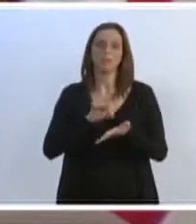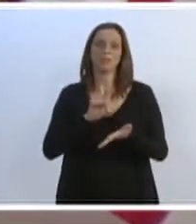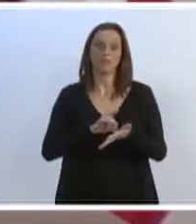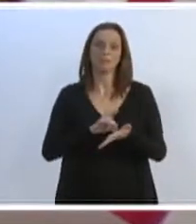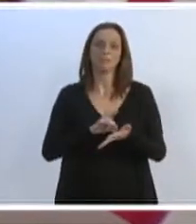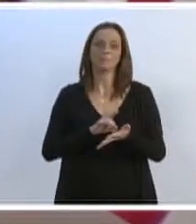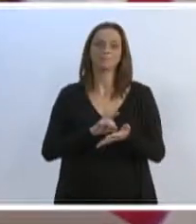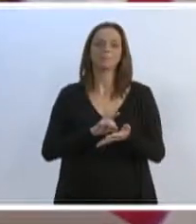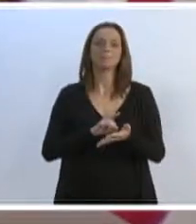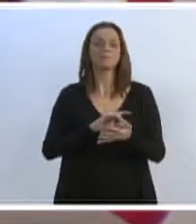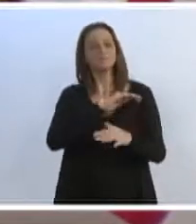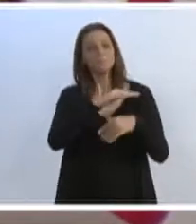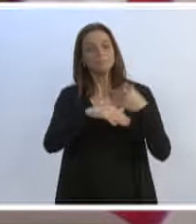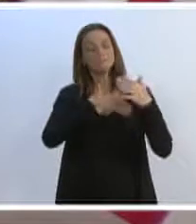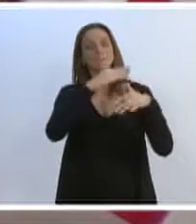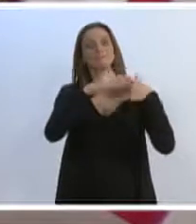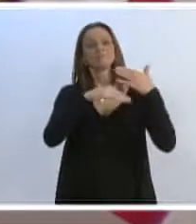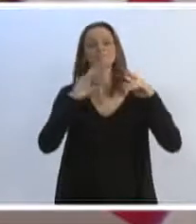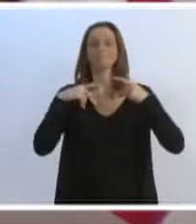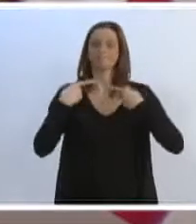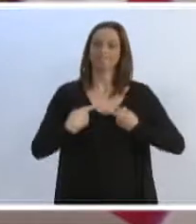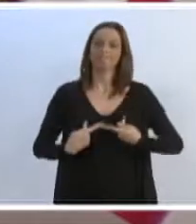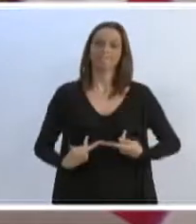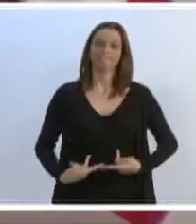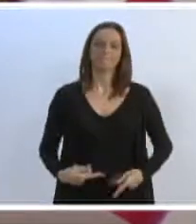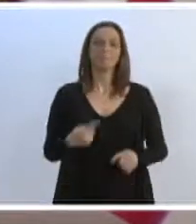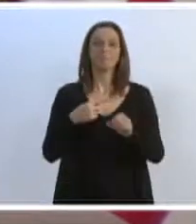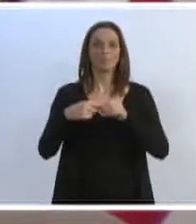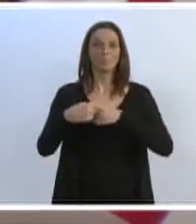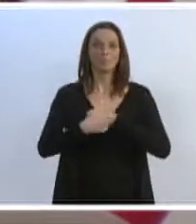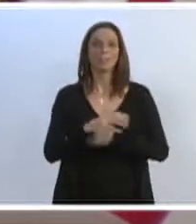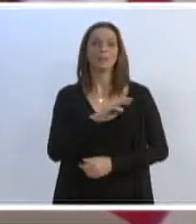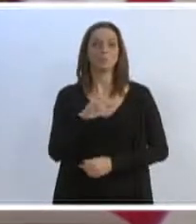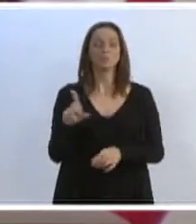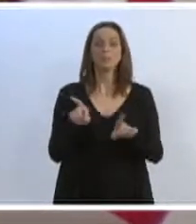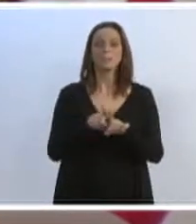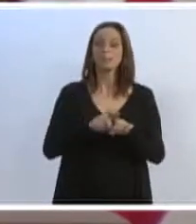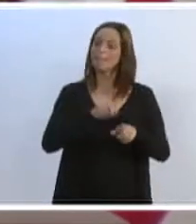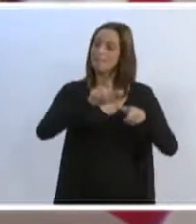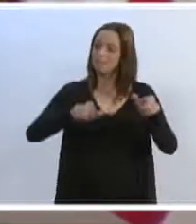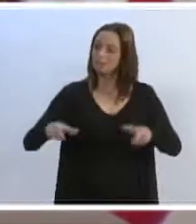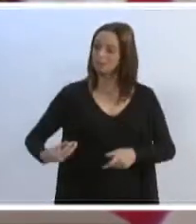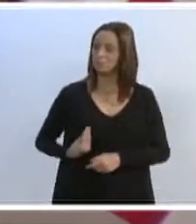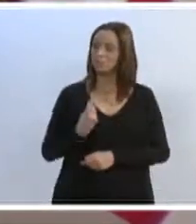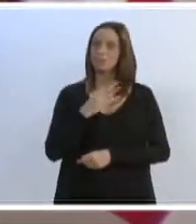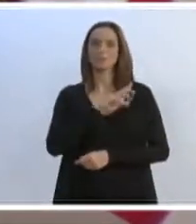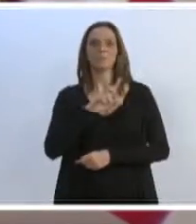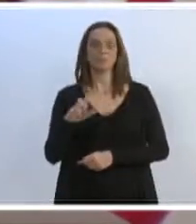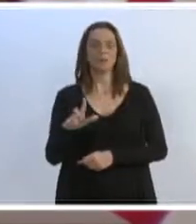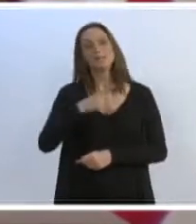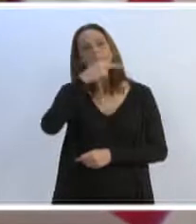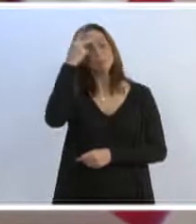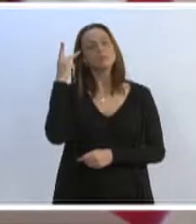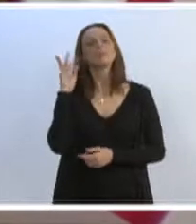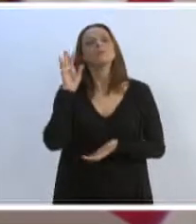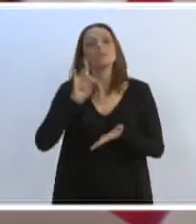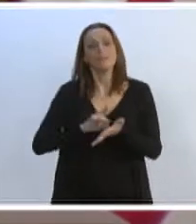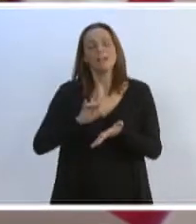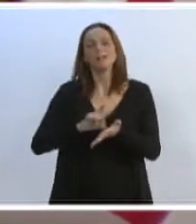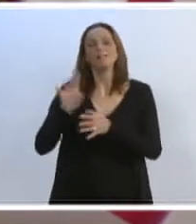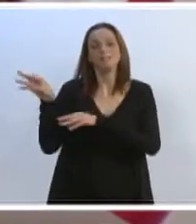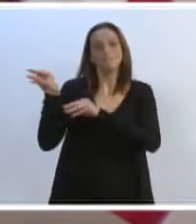à sociedade blumenauense. Quero fazer também uma menção a toda a equipe